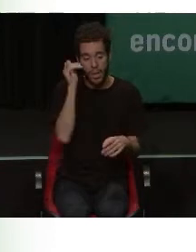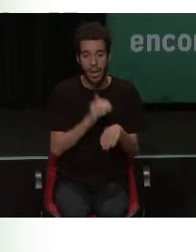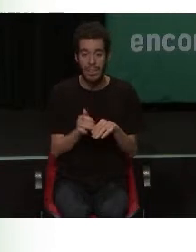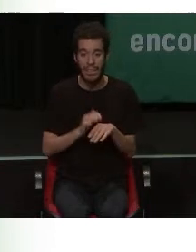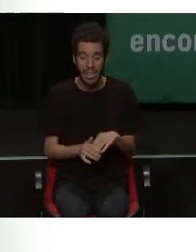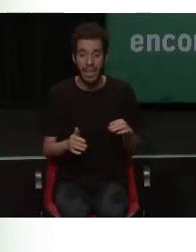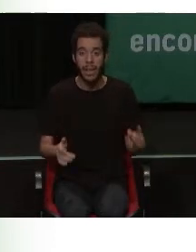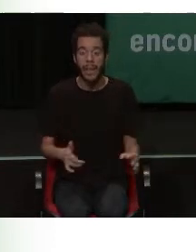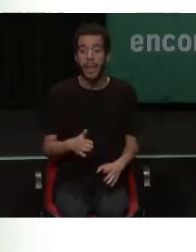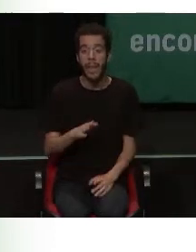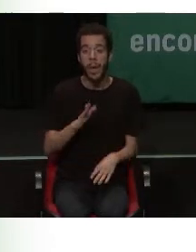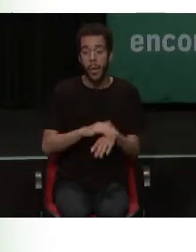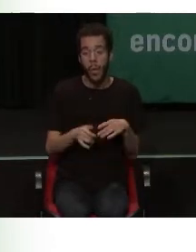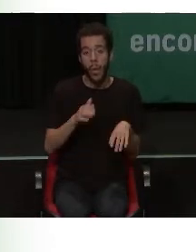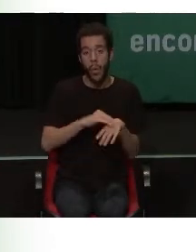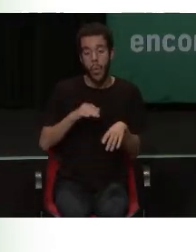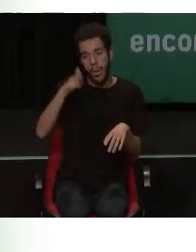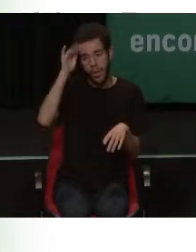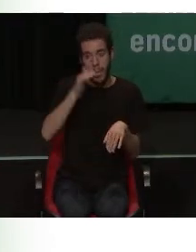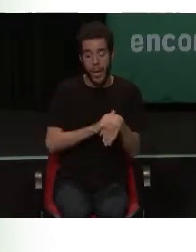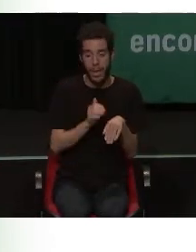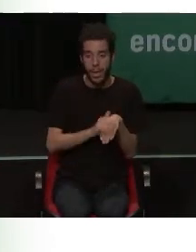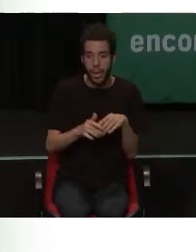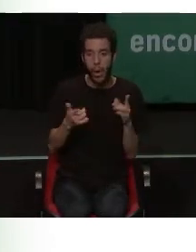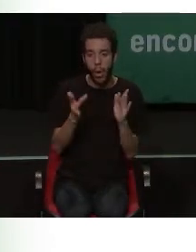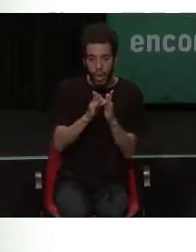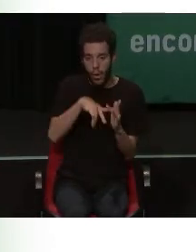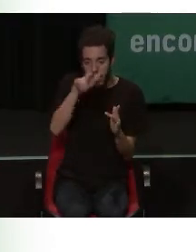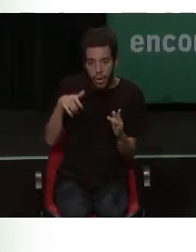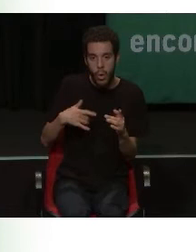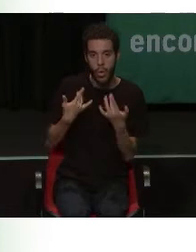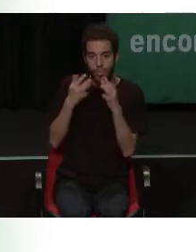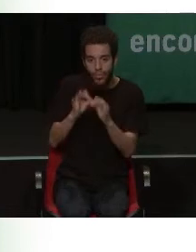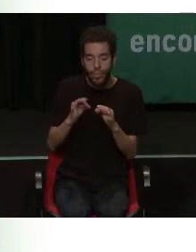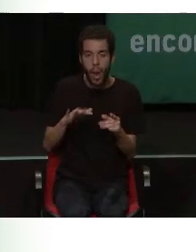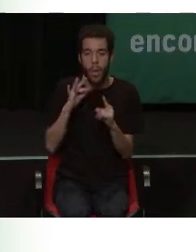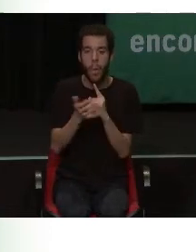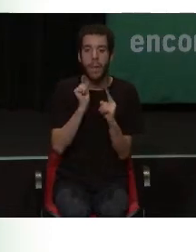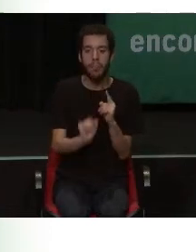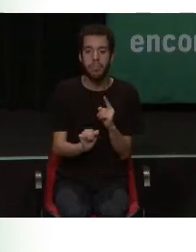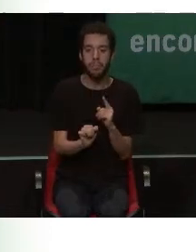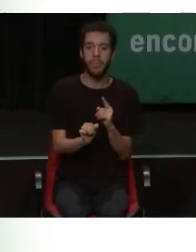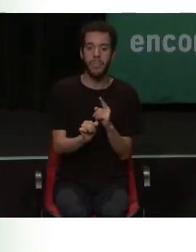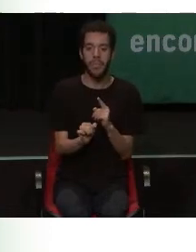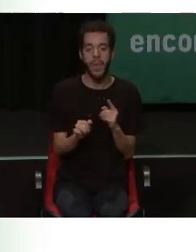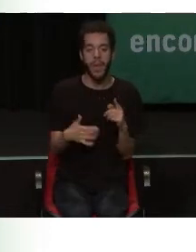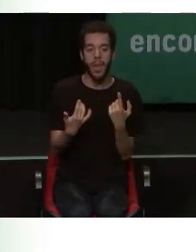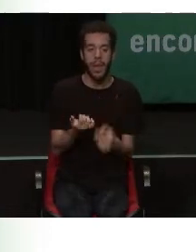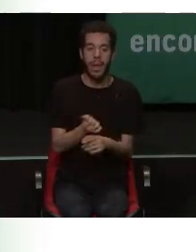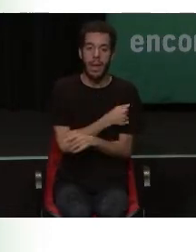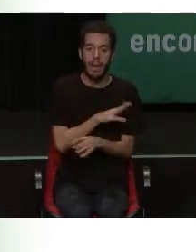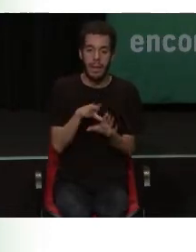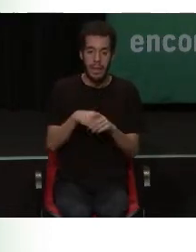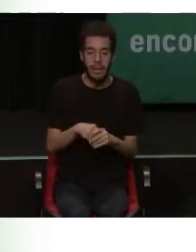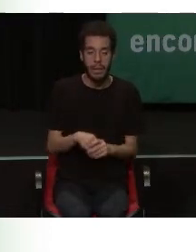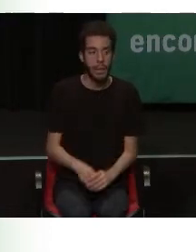contacto com os seus humanos, as suas pessoas, num ambiente de casa, um ambiente